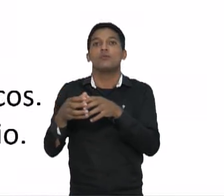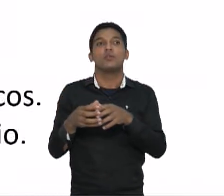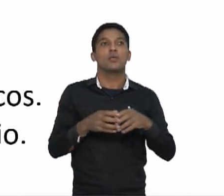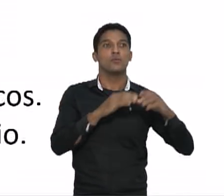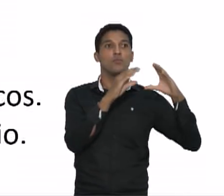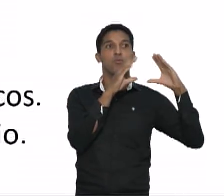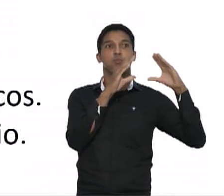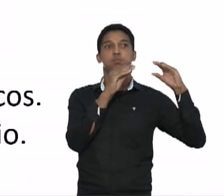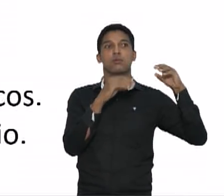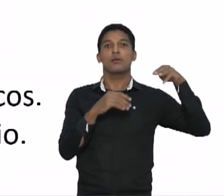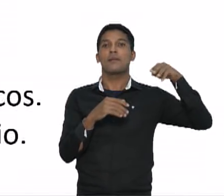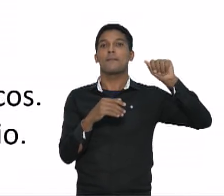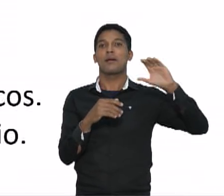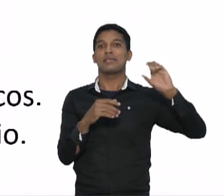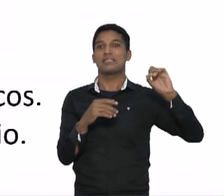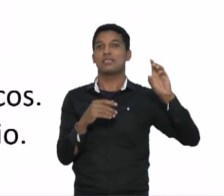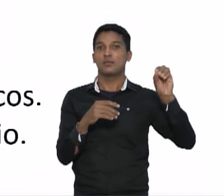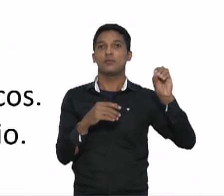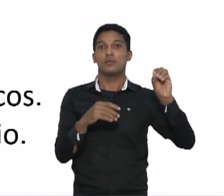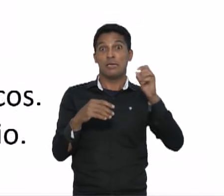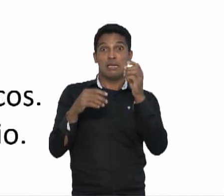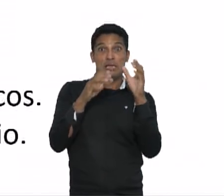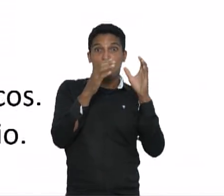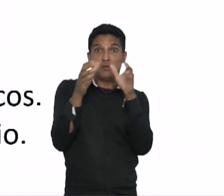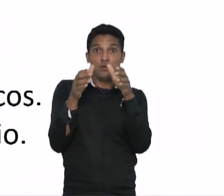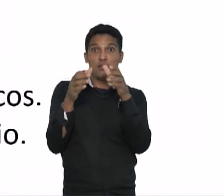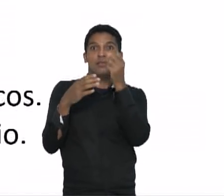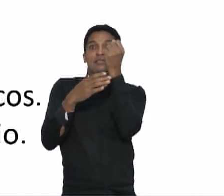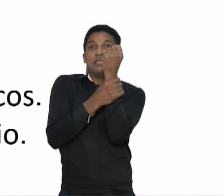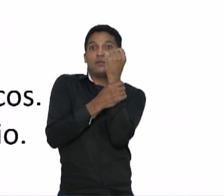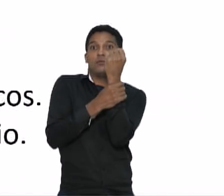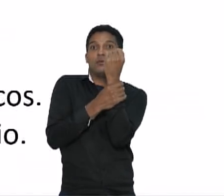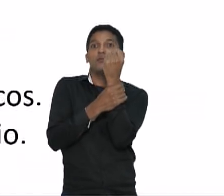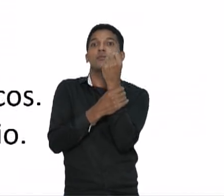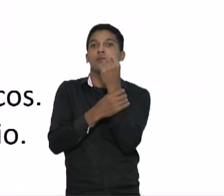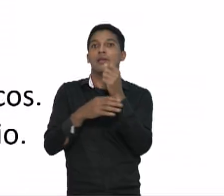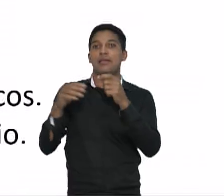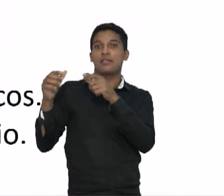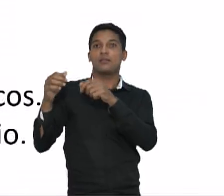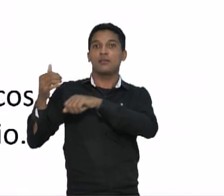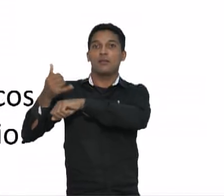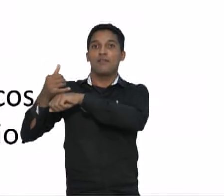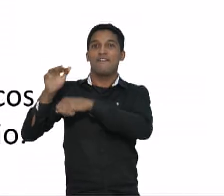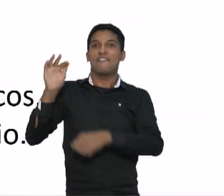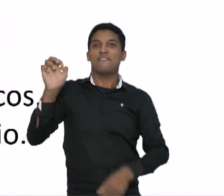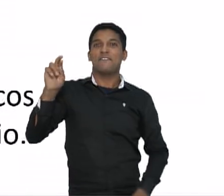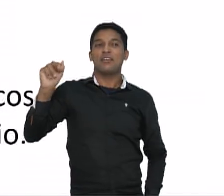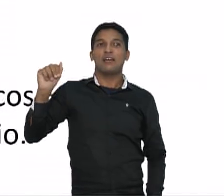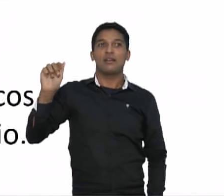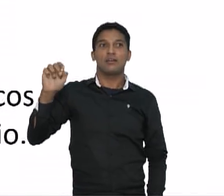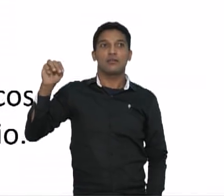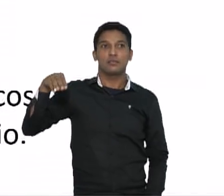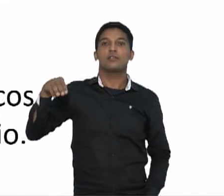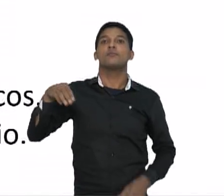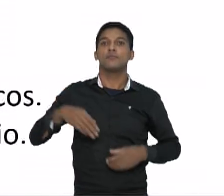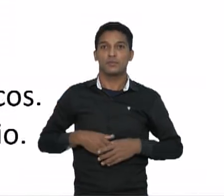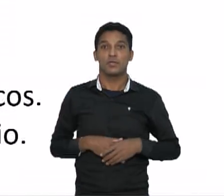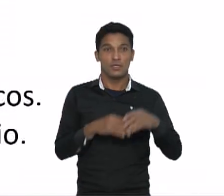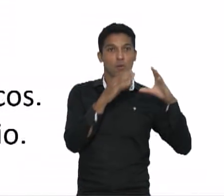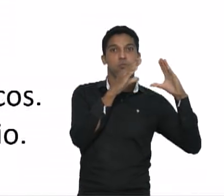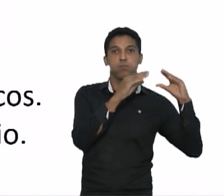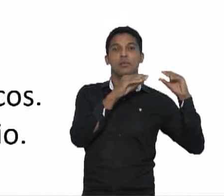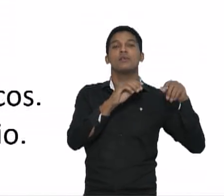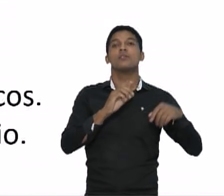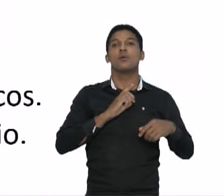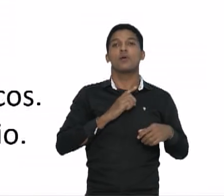macios, os de segurança e as ferragens. Entre os macios, nós vamos ter o quê? As